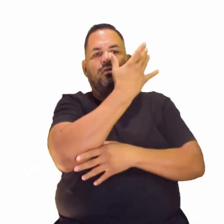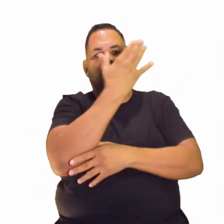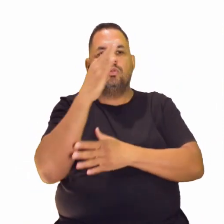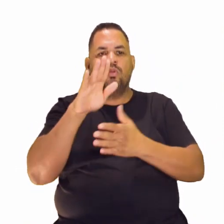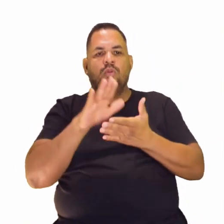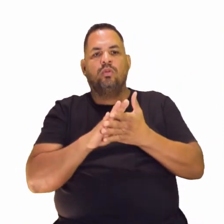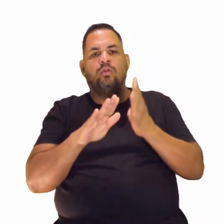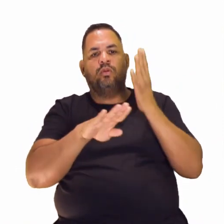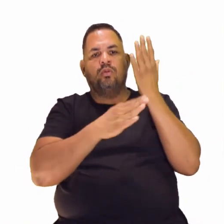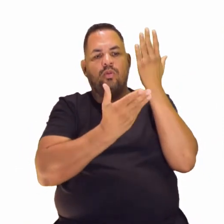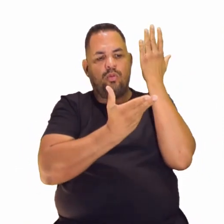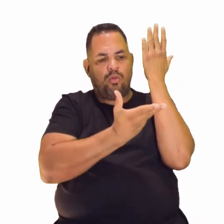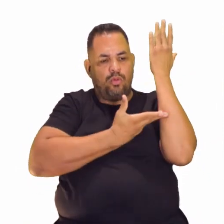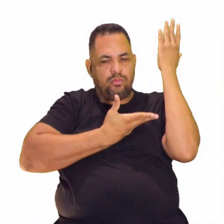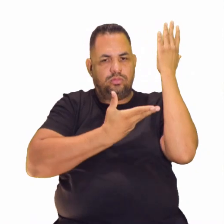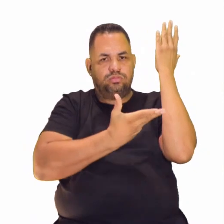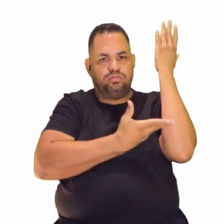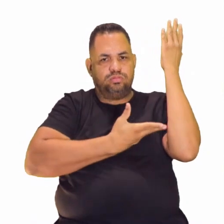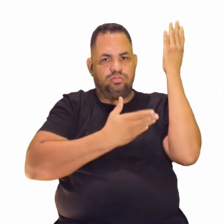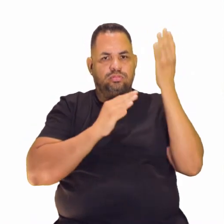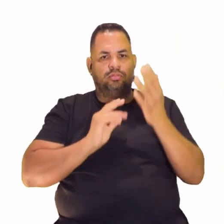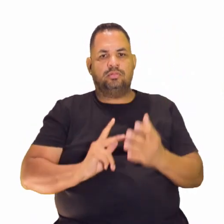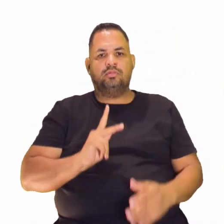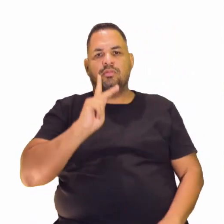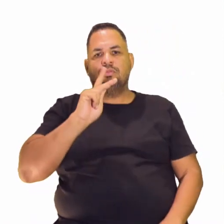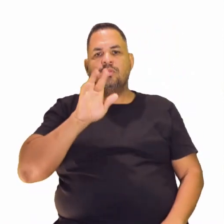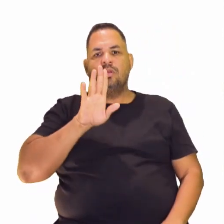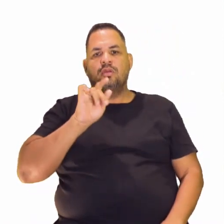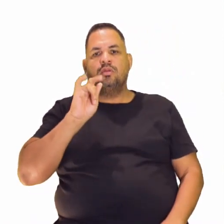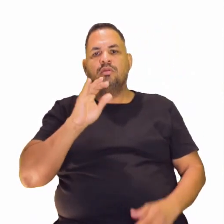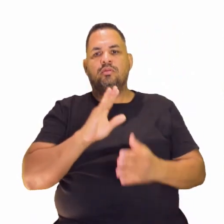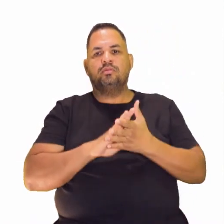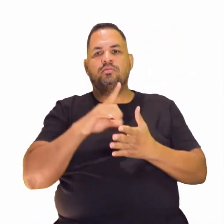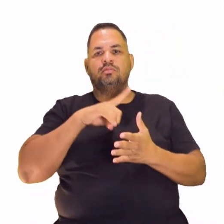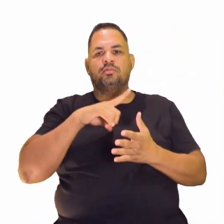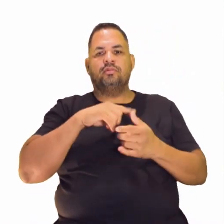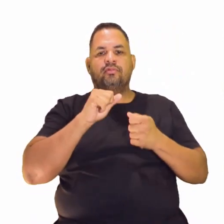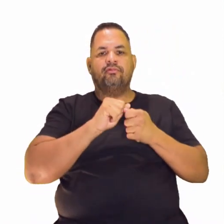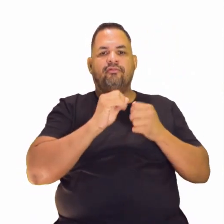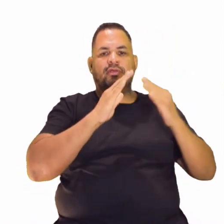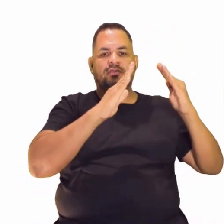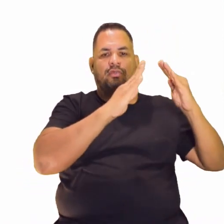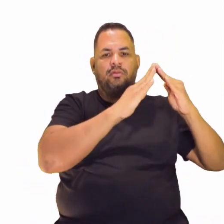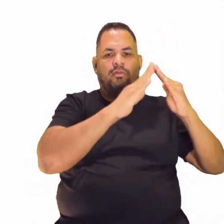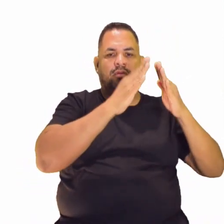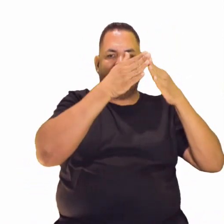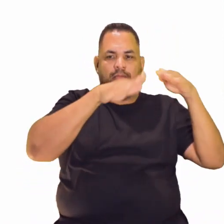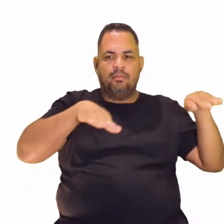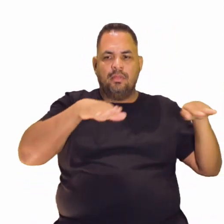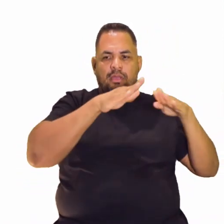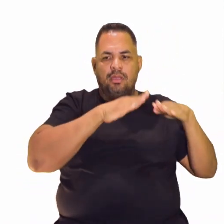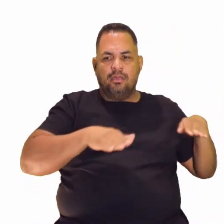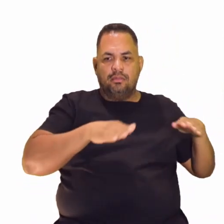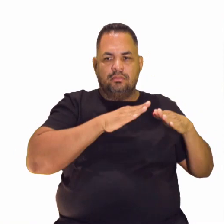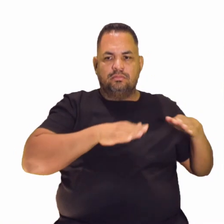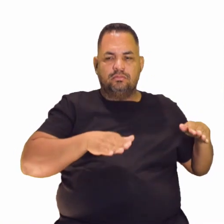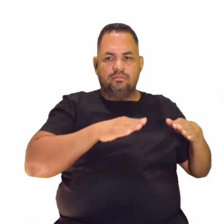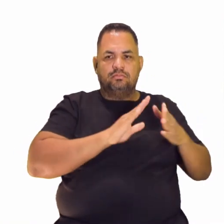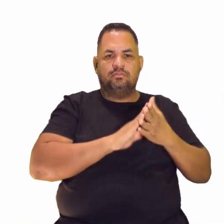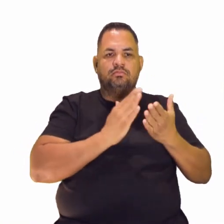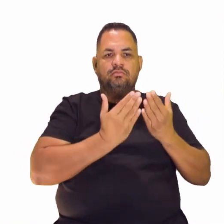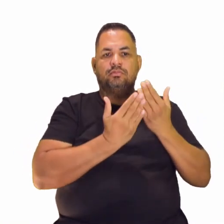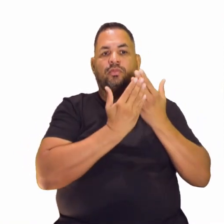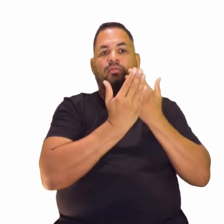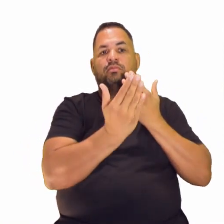cortam um tronco de quarupi, constroem uma cabana de palha em frente à casa